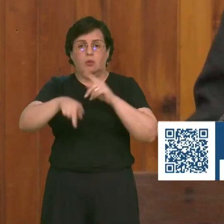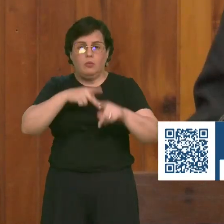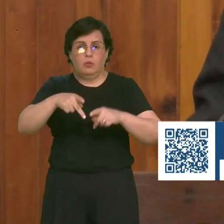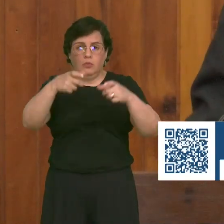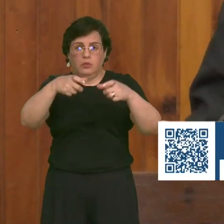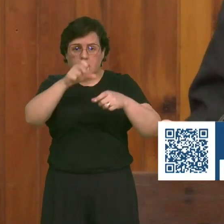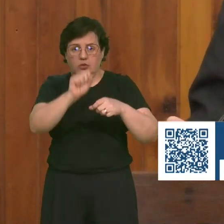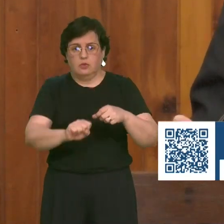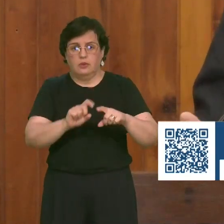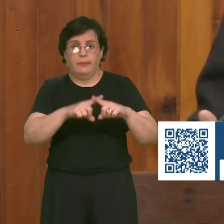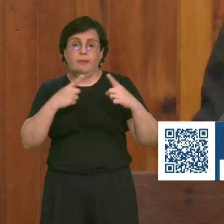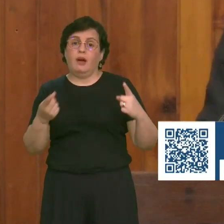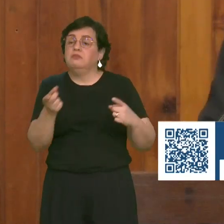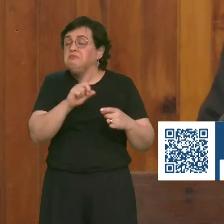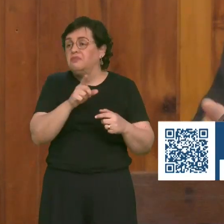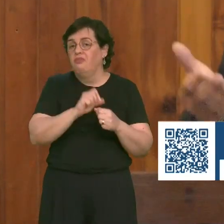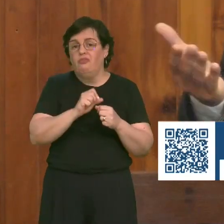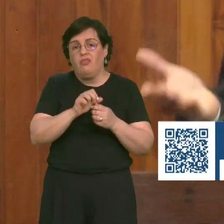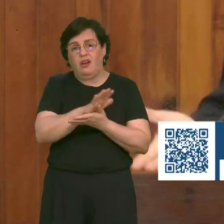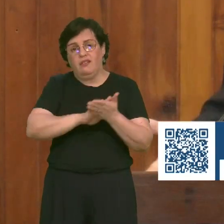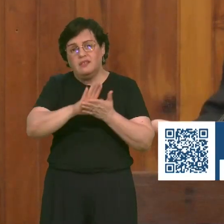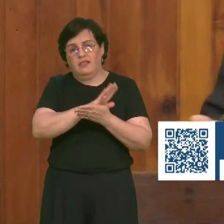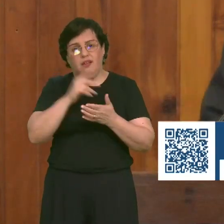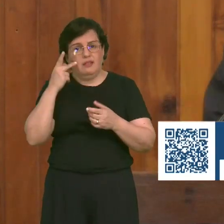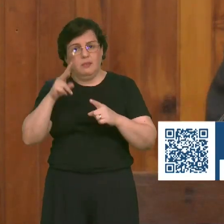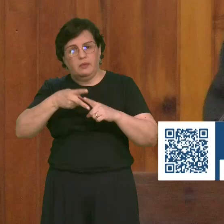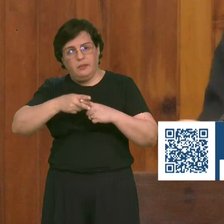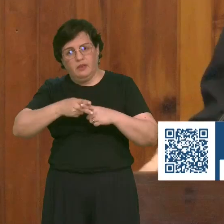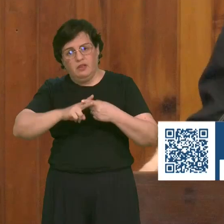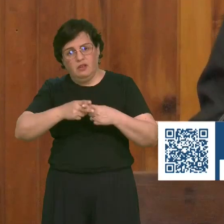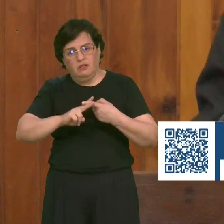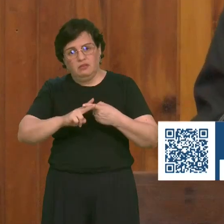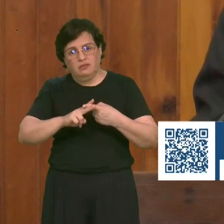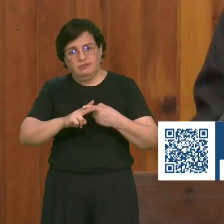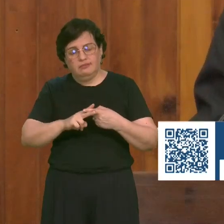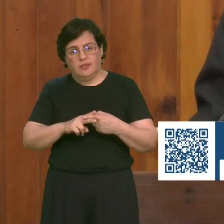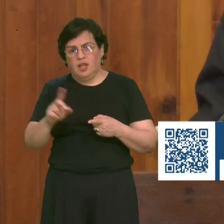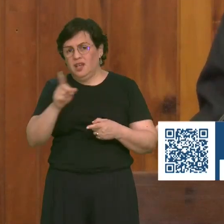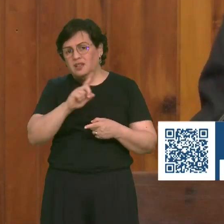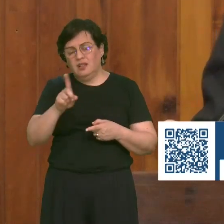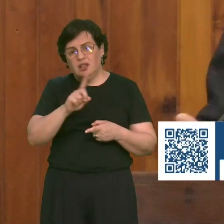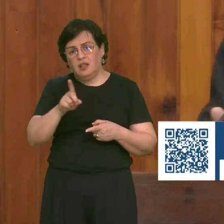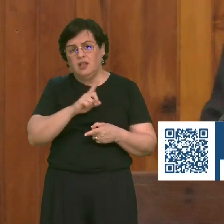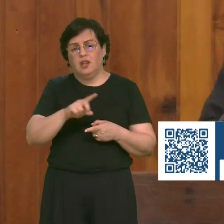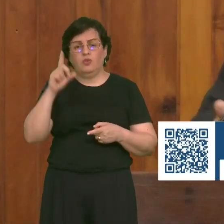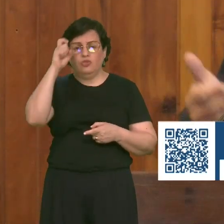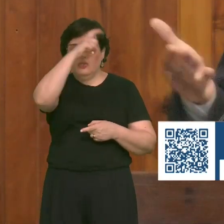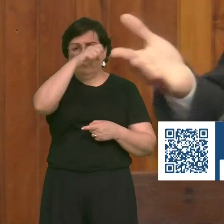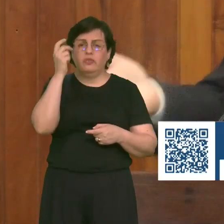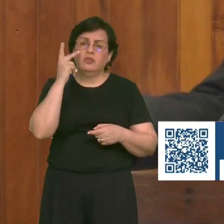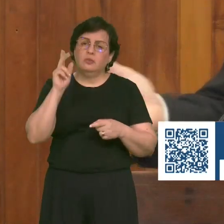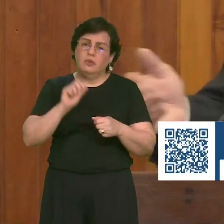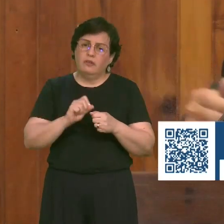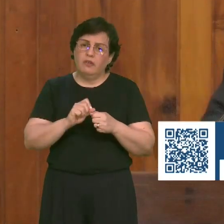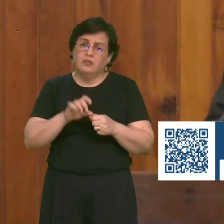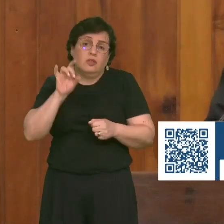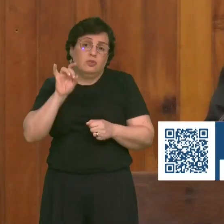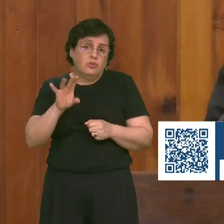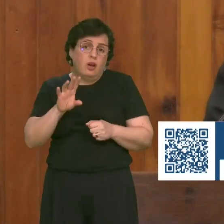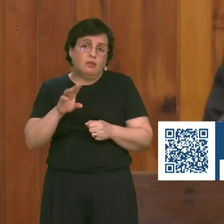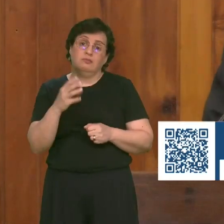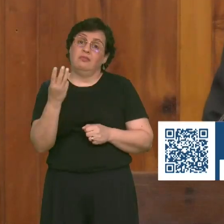não se toma Providência na manutenção que também não é algo difícil de fazer como eu falei basta